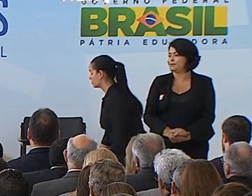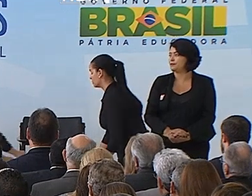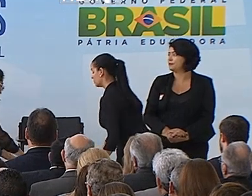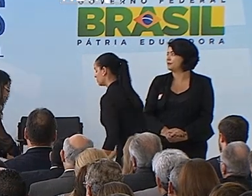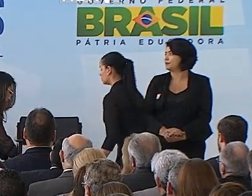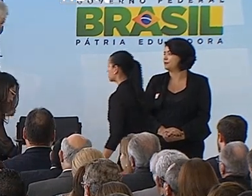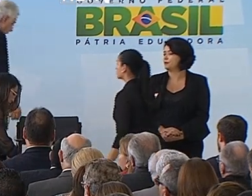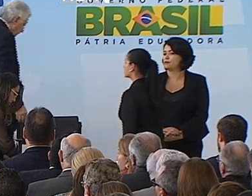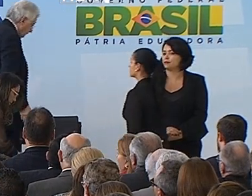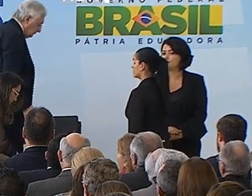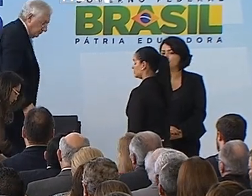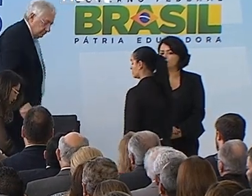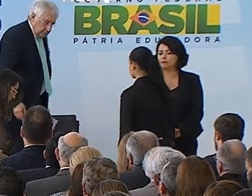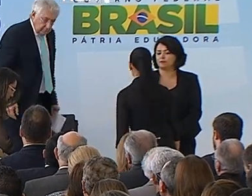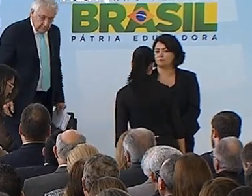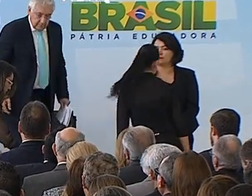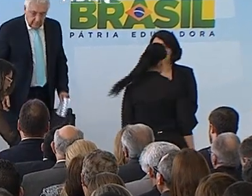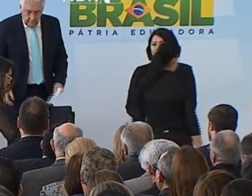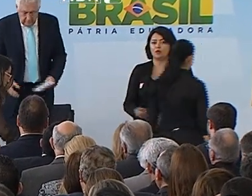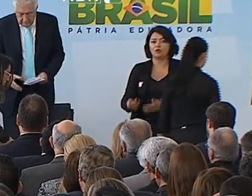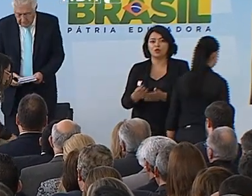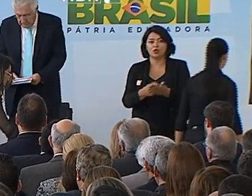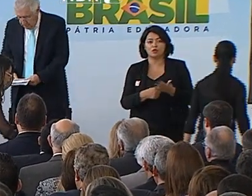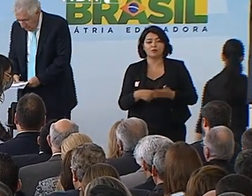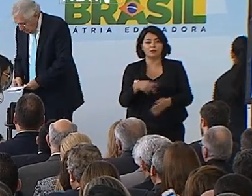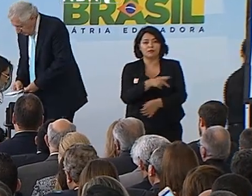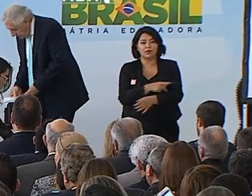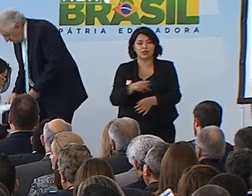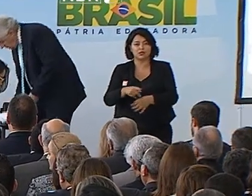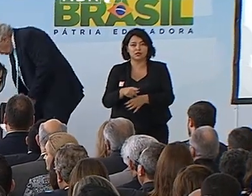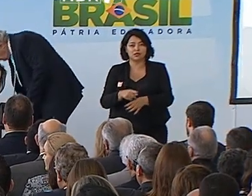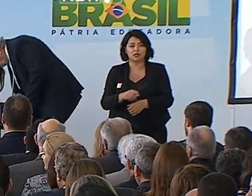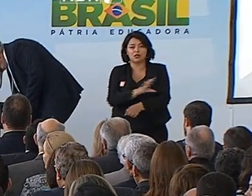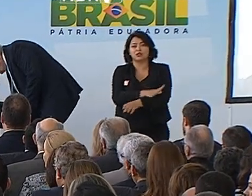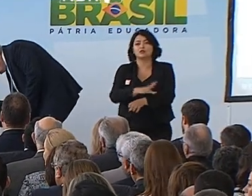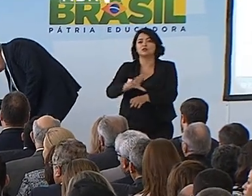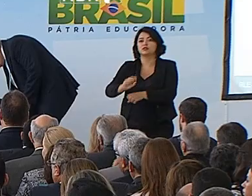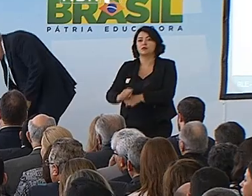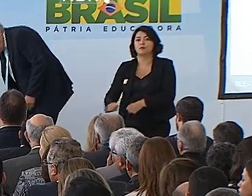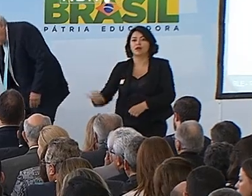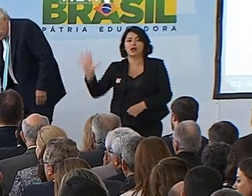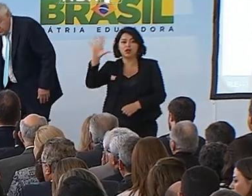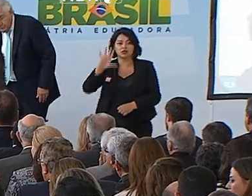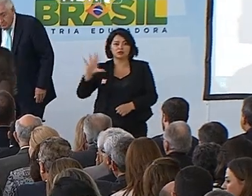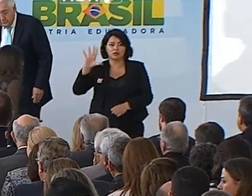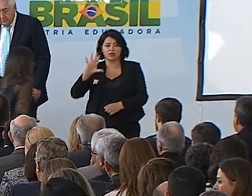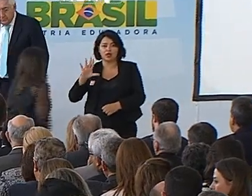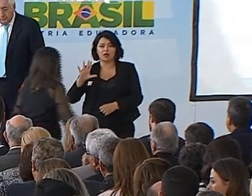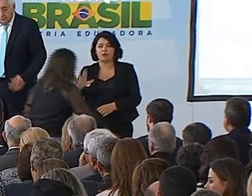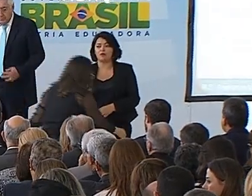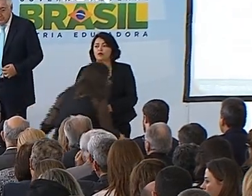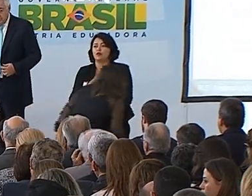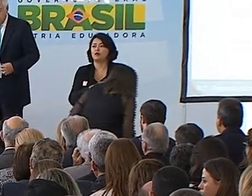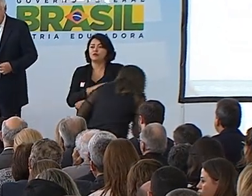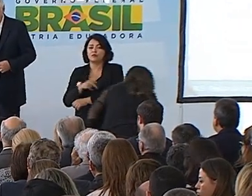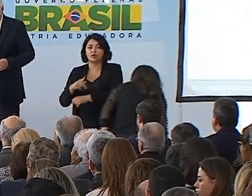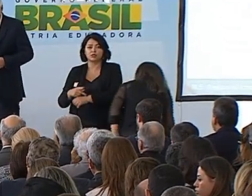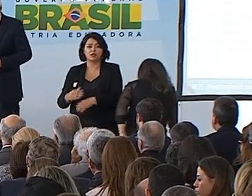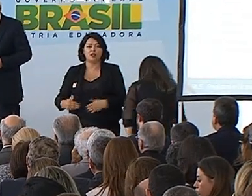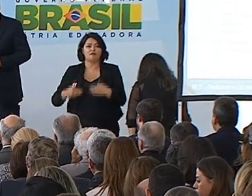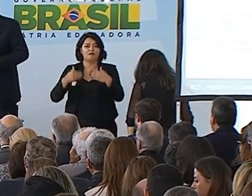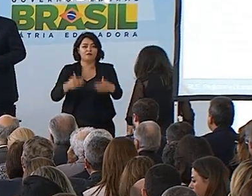convido convido agora o presidente do sebrai Nacional Guilherme afif domingos e o presidente da frente nacional dos prefeitos